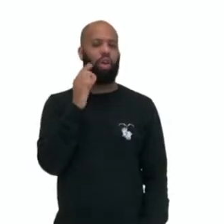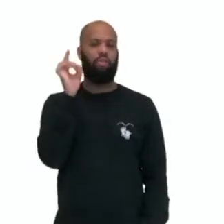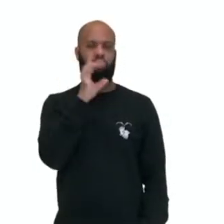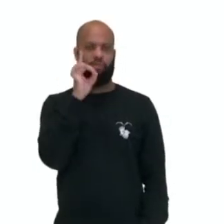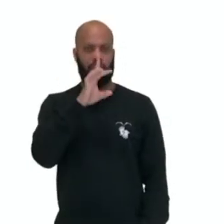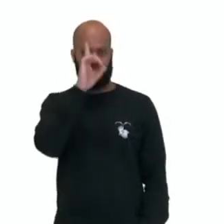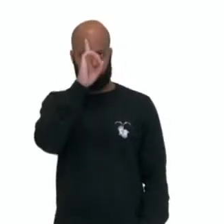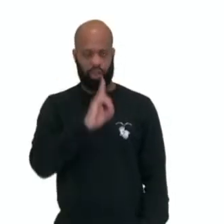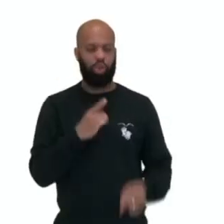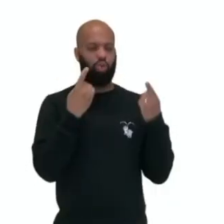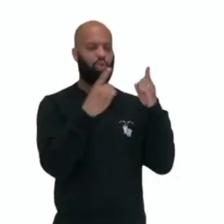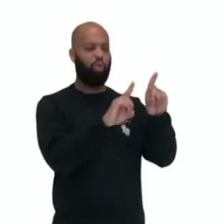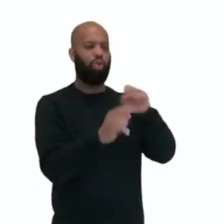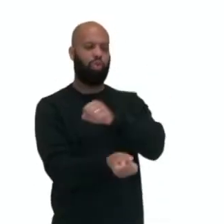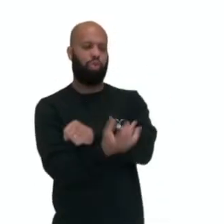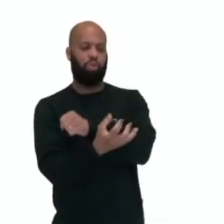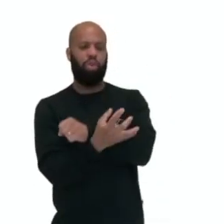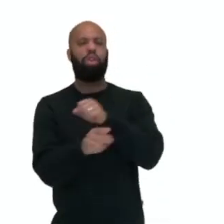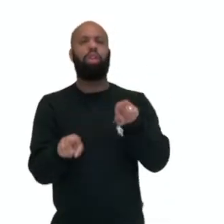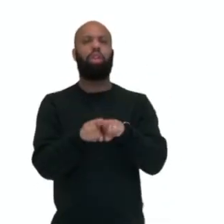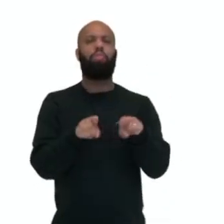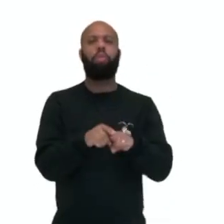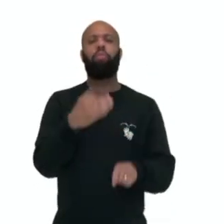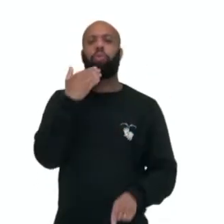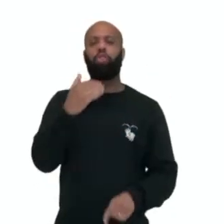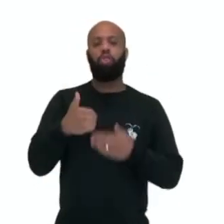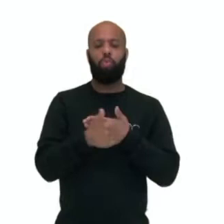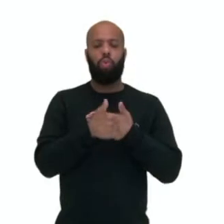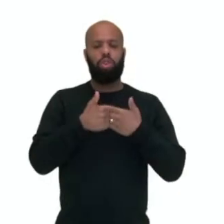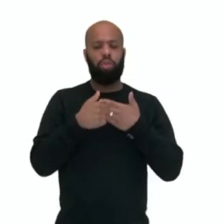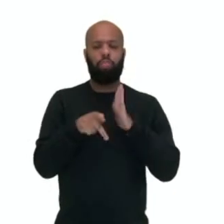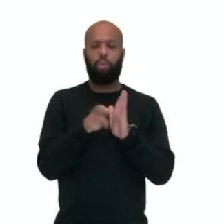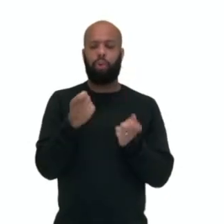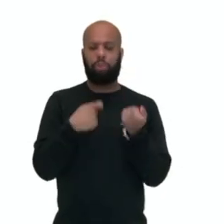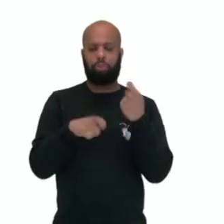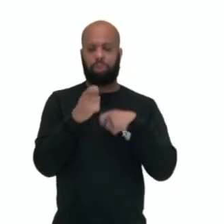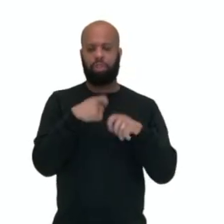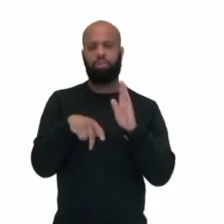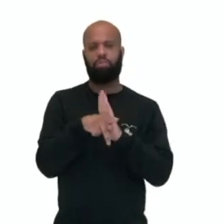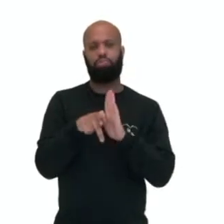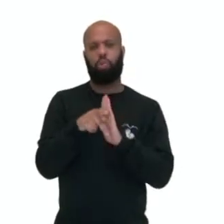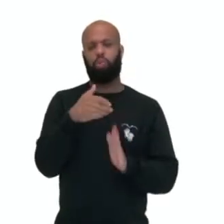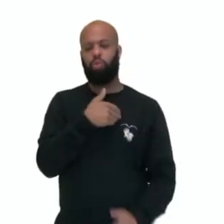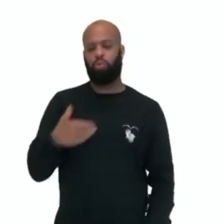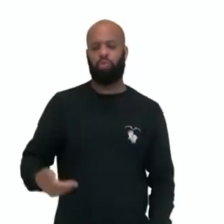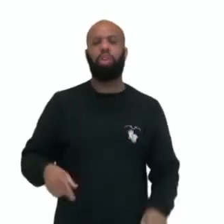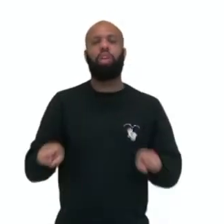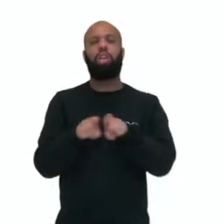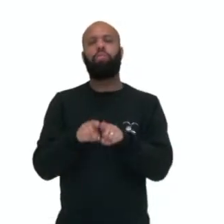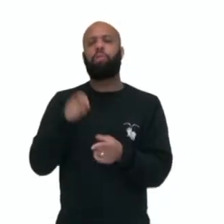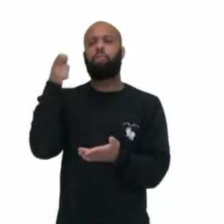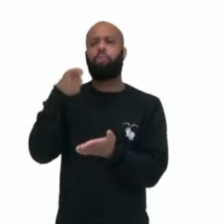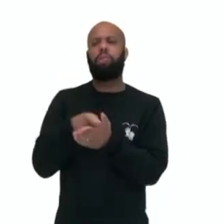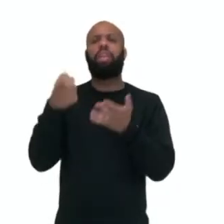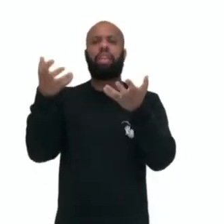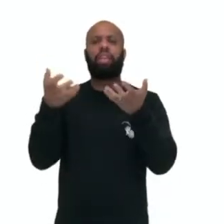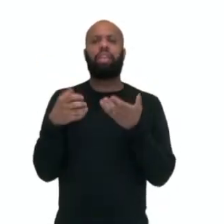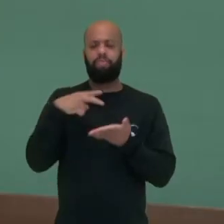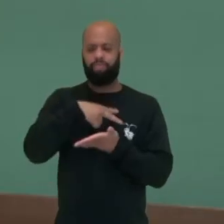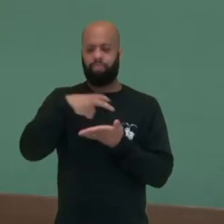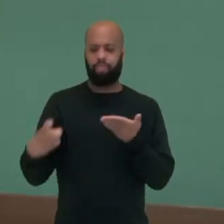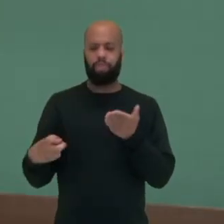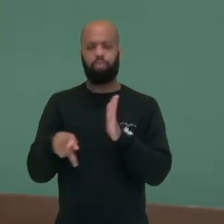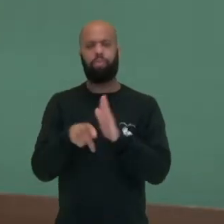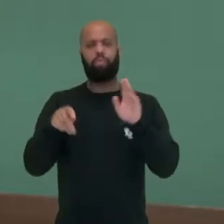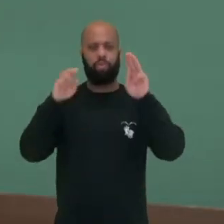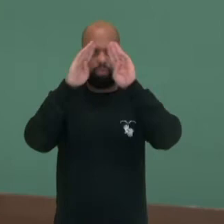protestar contra a corrupção, pedindo moralidade na administração pública e exigindo o impeachment do presidente